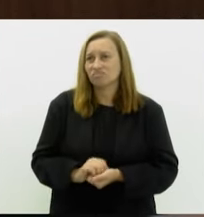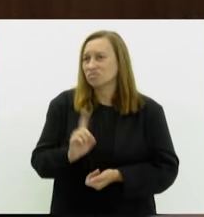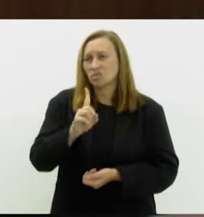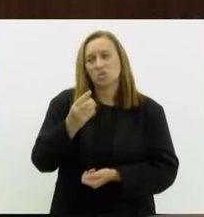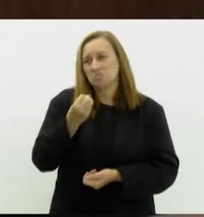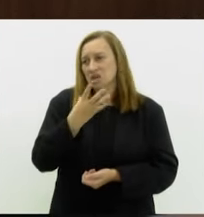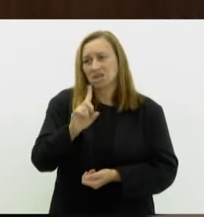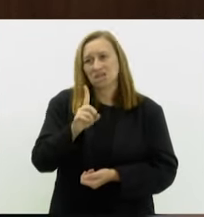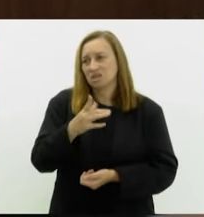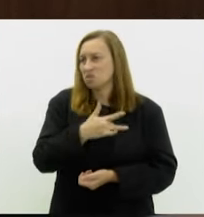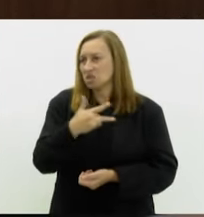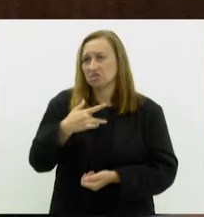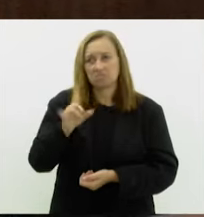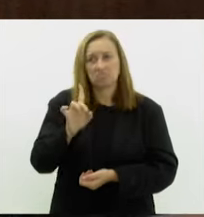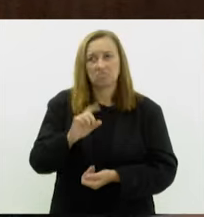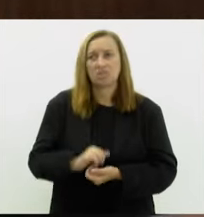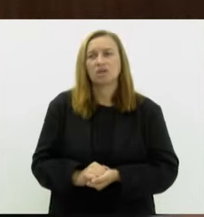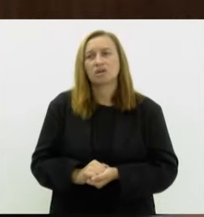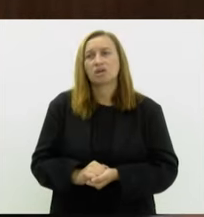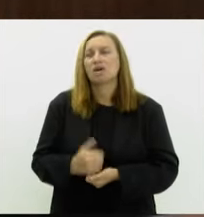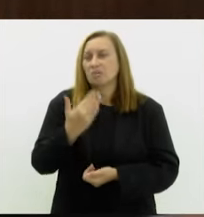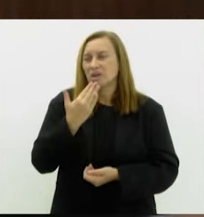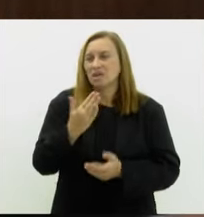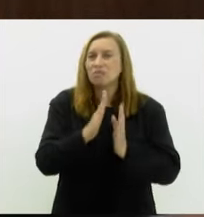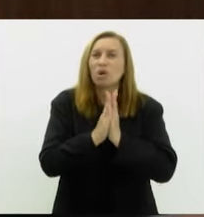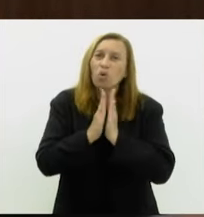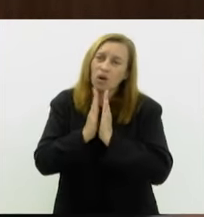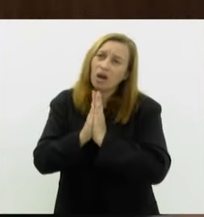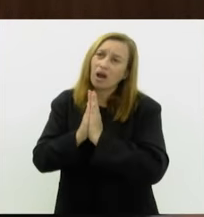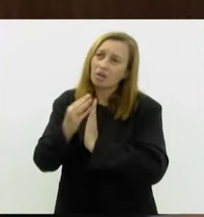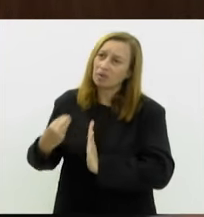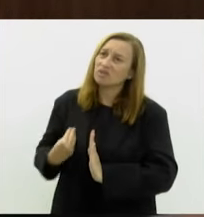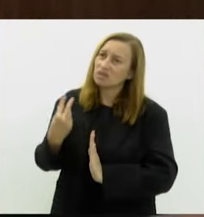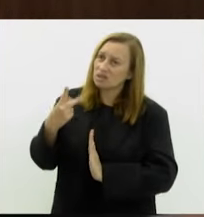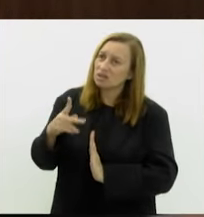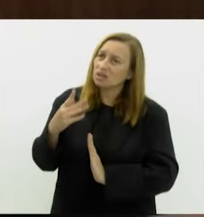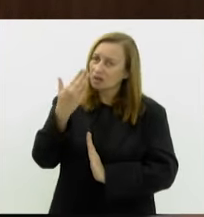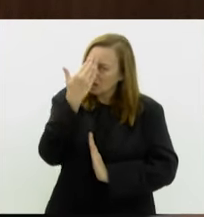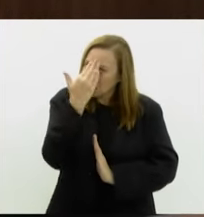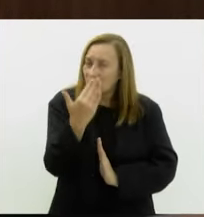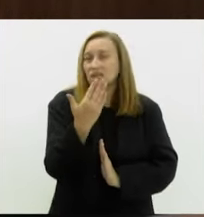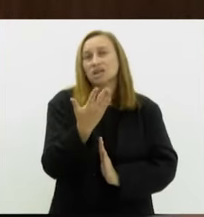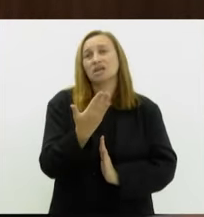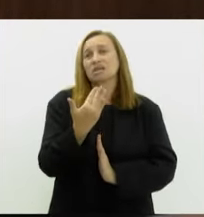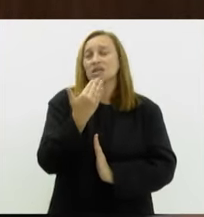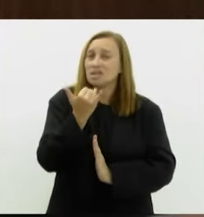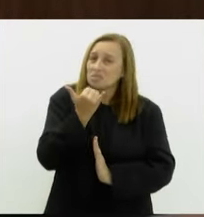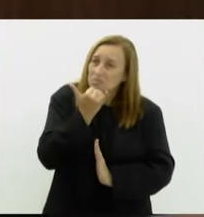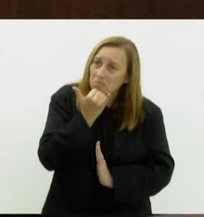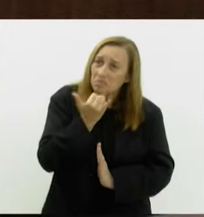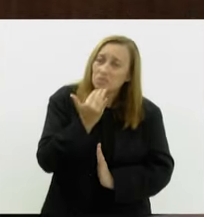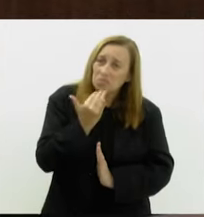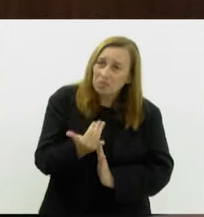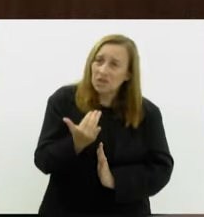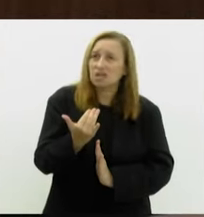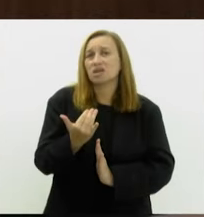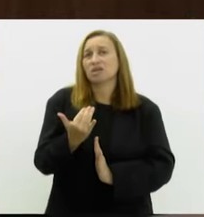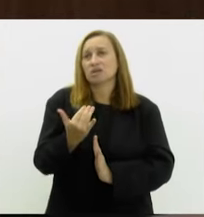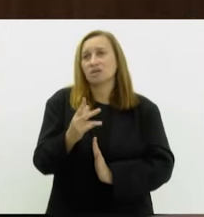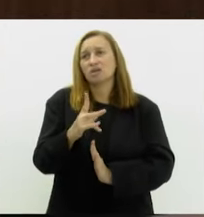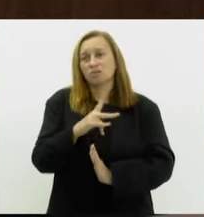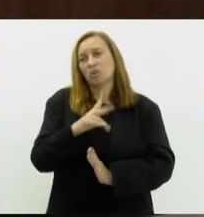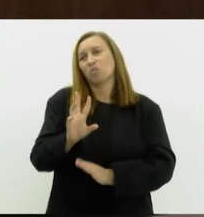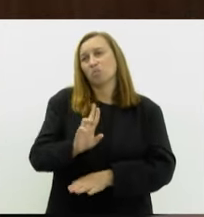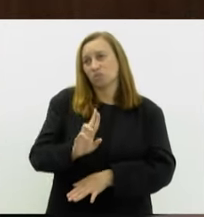não. Tá? Quem puder orar, eu agradeço, faço esse pedido no meu próprio